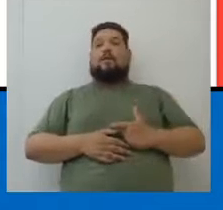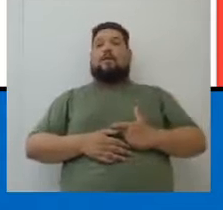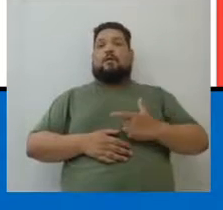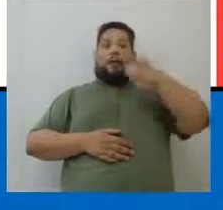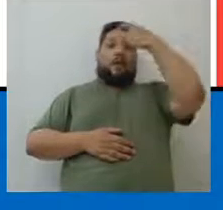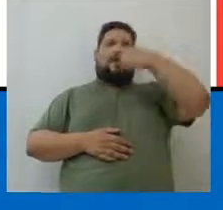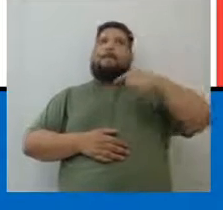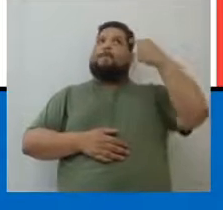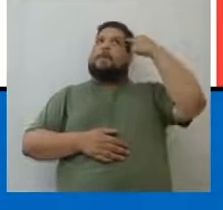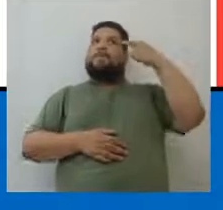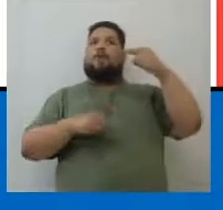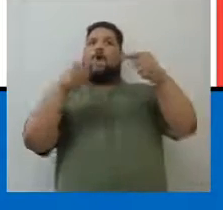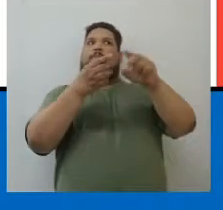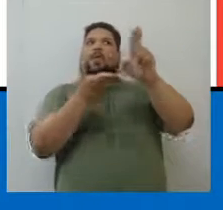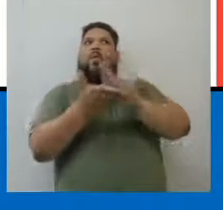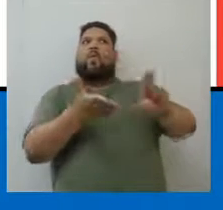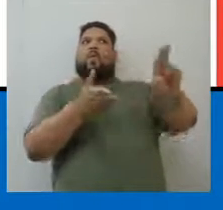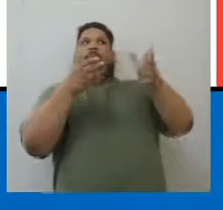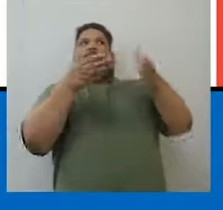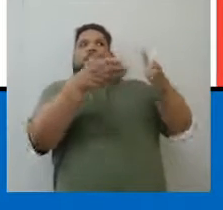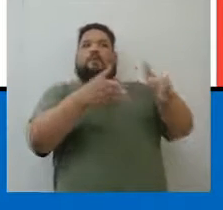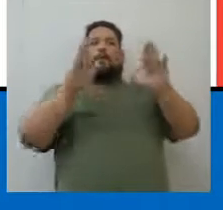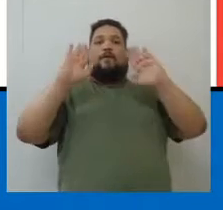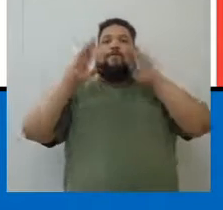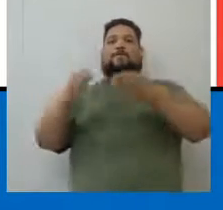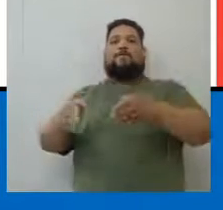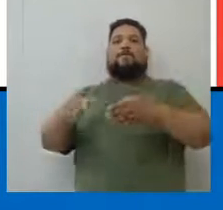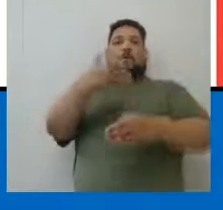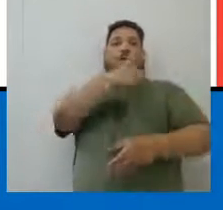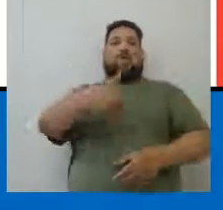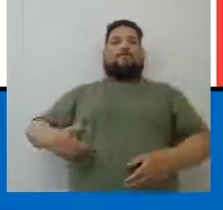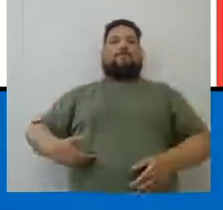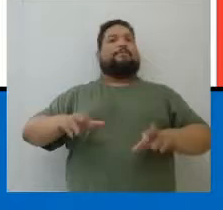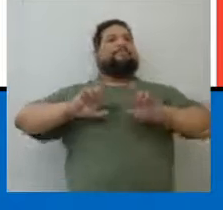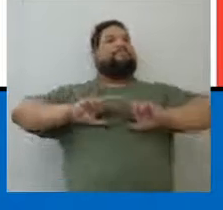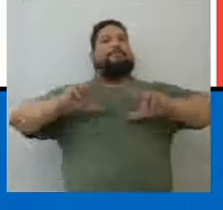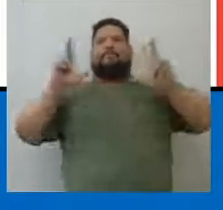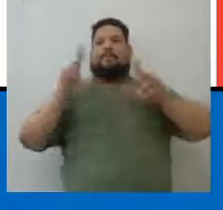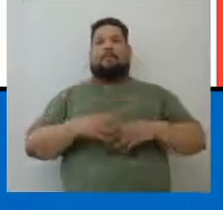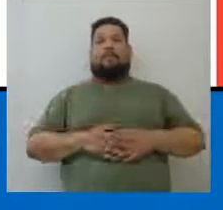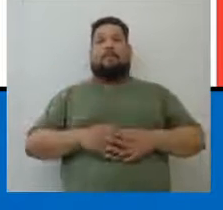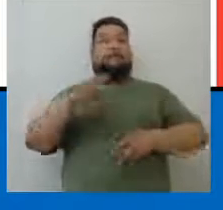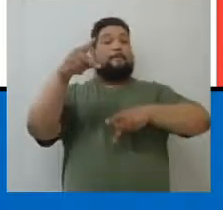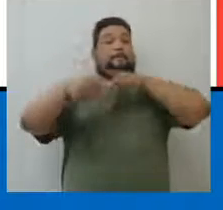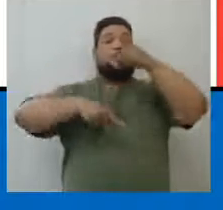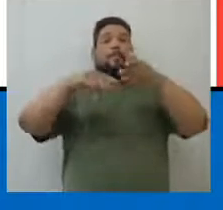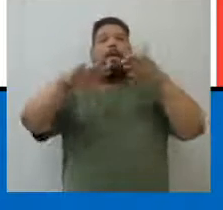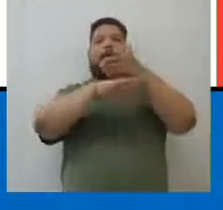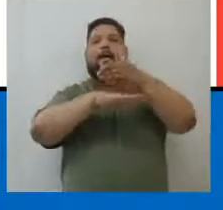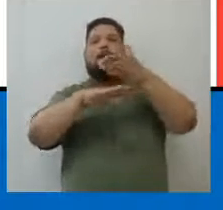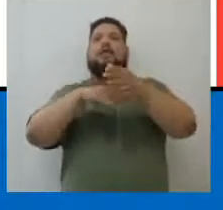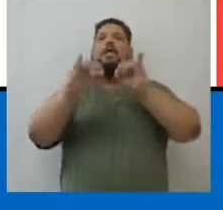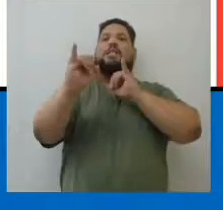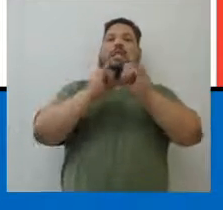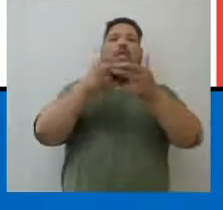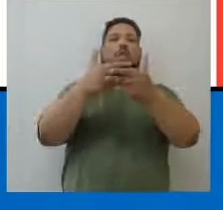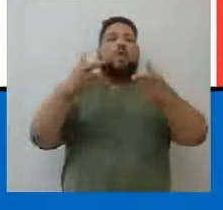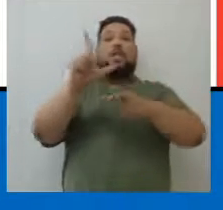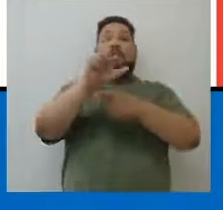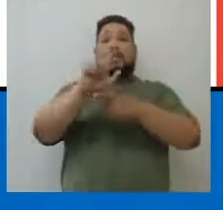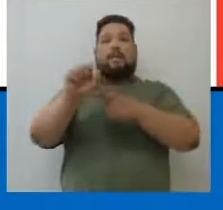para a universidade e só serve para os governos, tá? Então era diferente. A população ainda não tinha muito acesso a esse processo